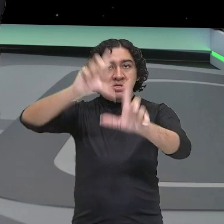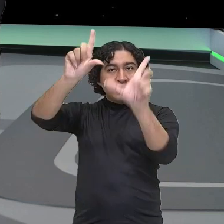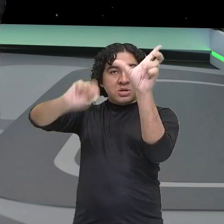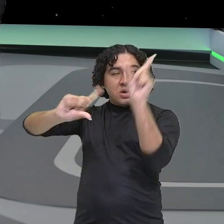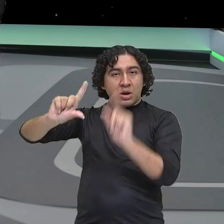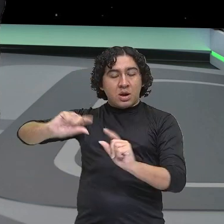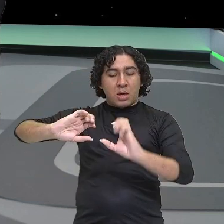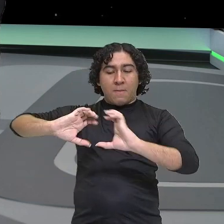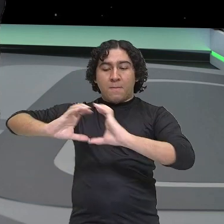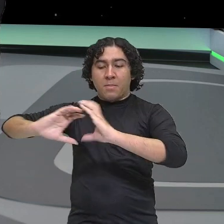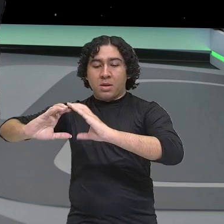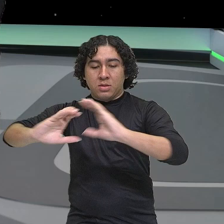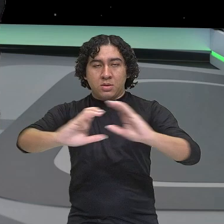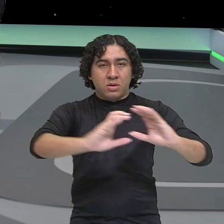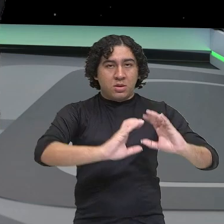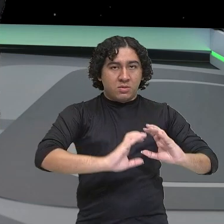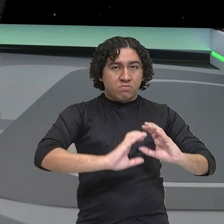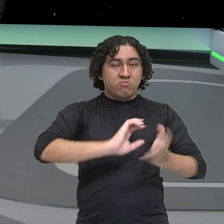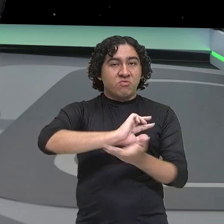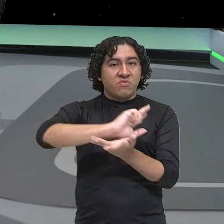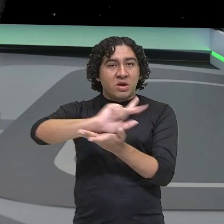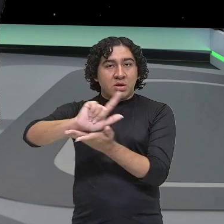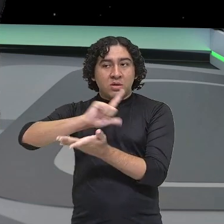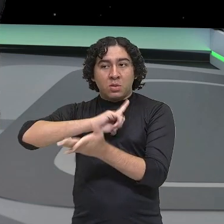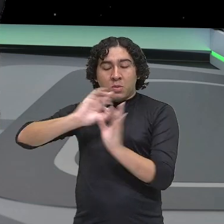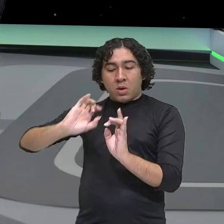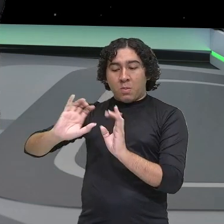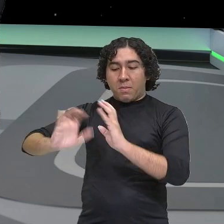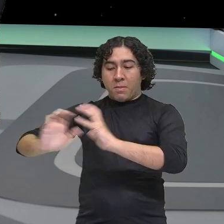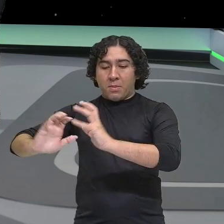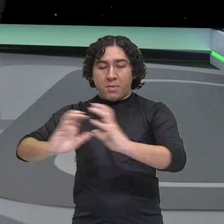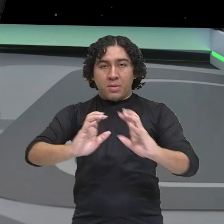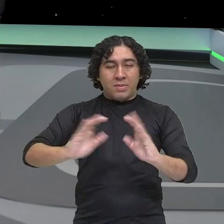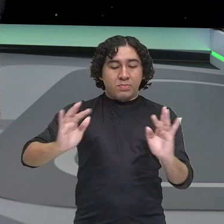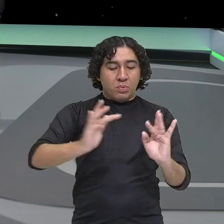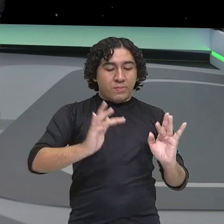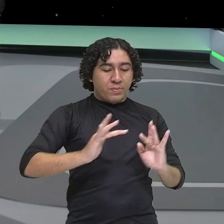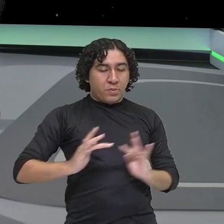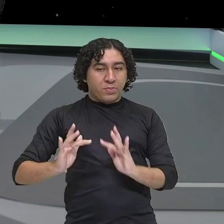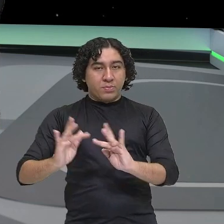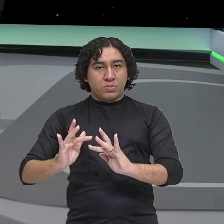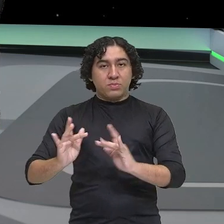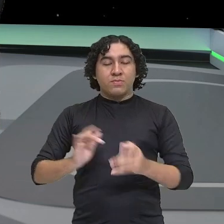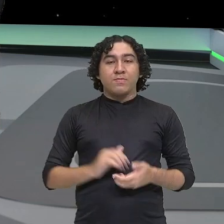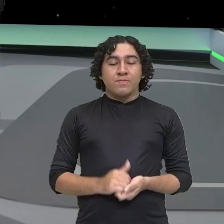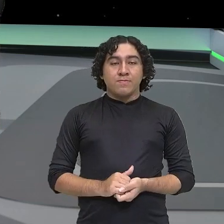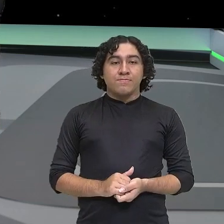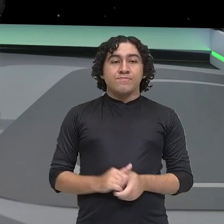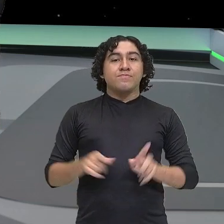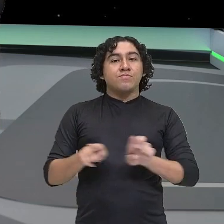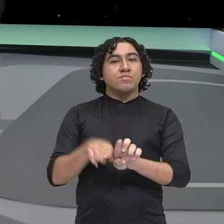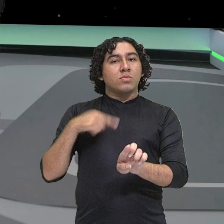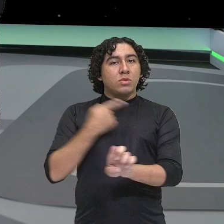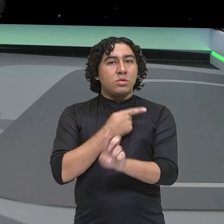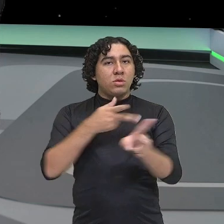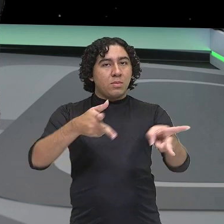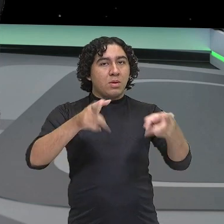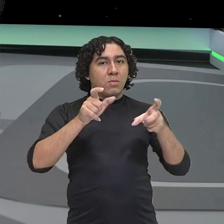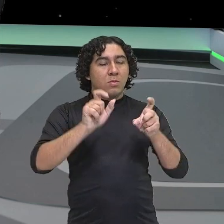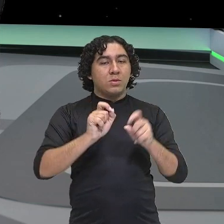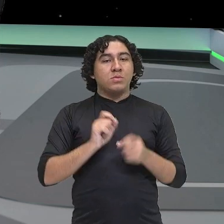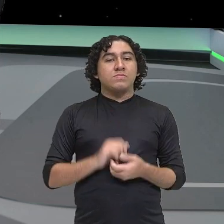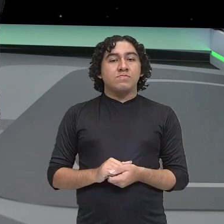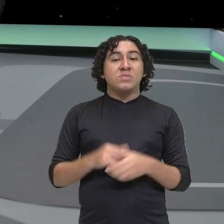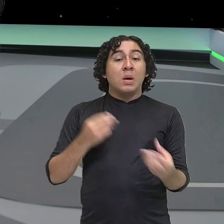força atrativa entre eles. E nós vamos perceber que a sua fórmula